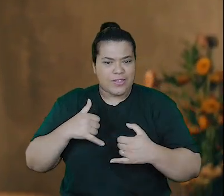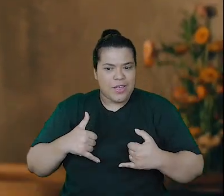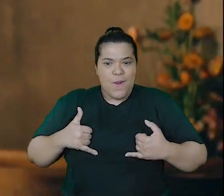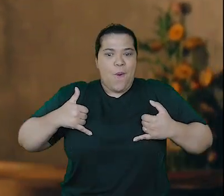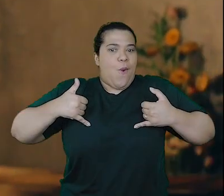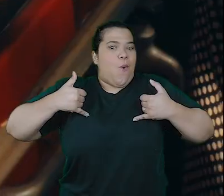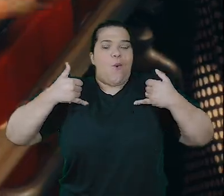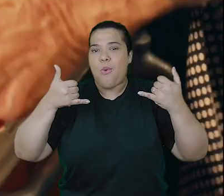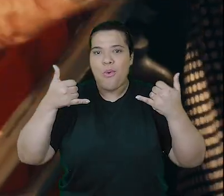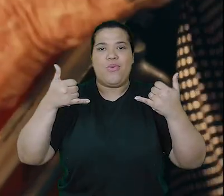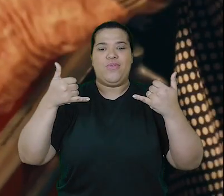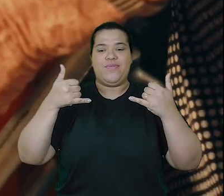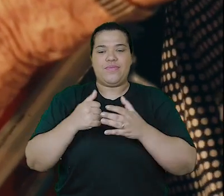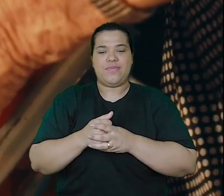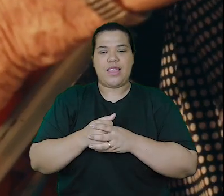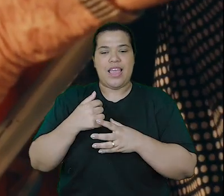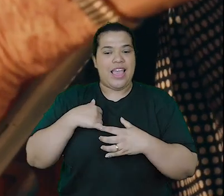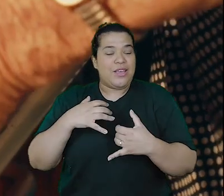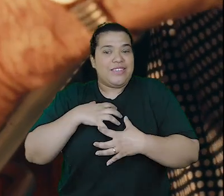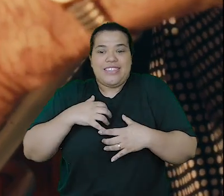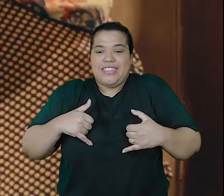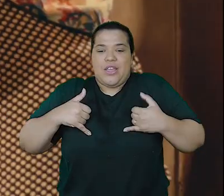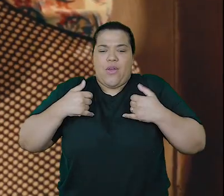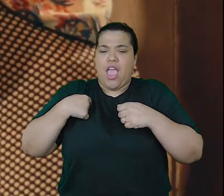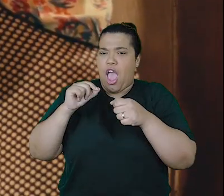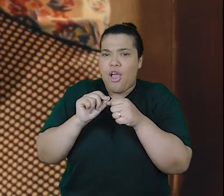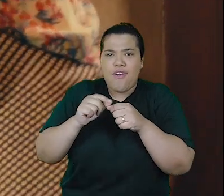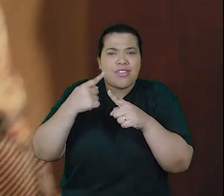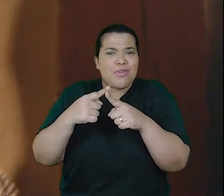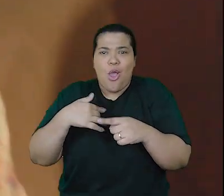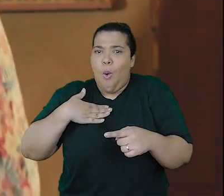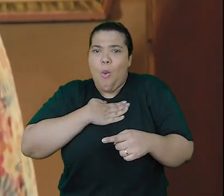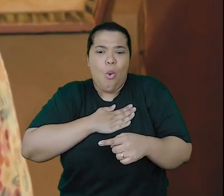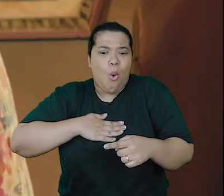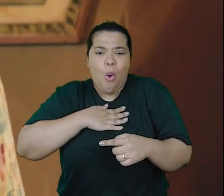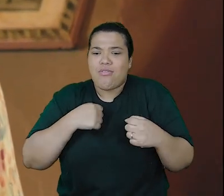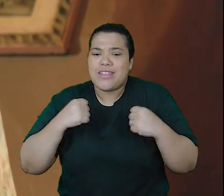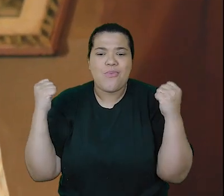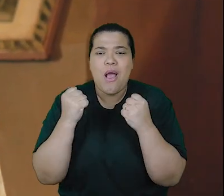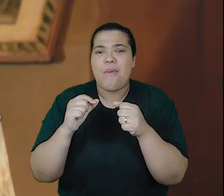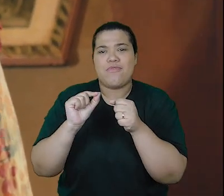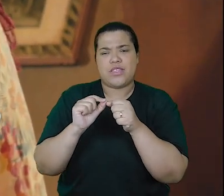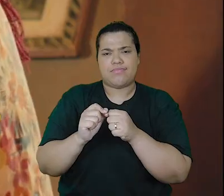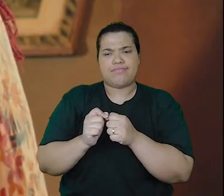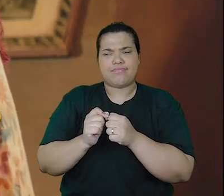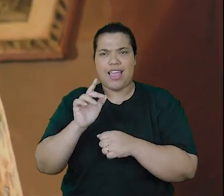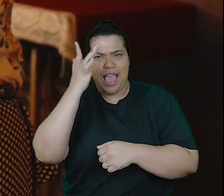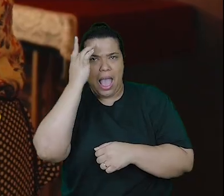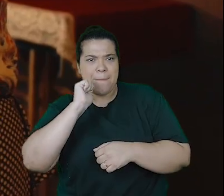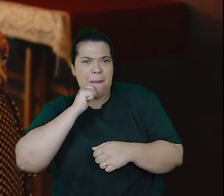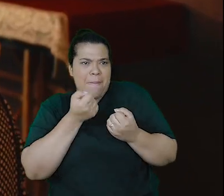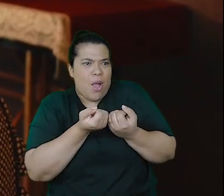fazer aquelas coisas. Me sinto com orgulho. Eu faço o que eu gosto de fazer, eu adoro fazer. Quantos pão vai entregar